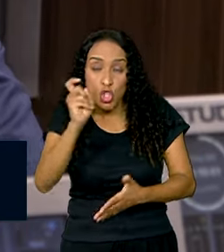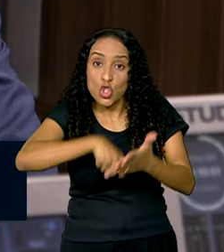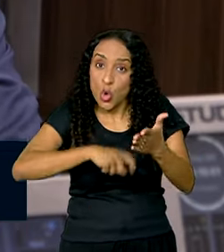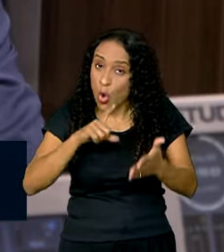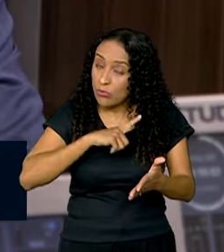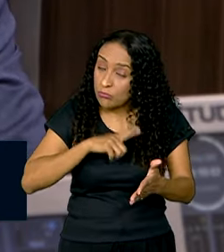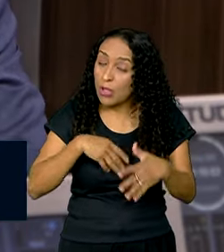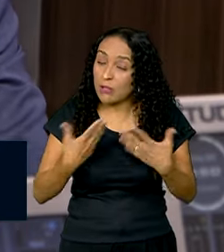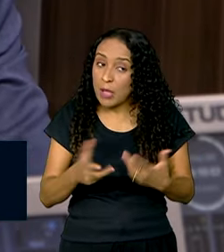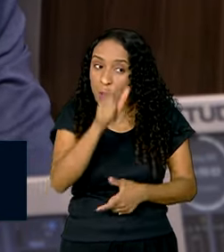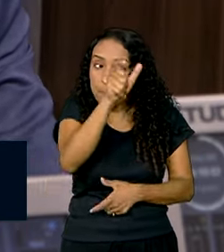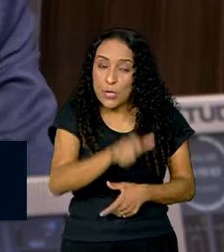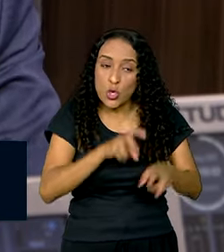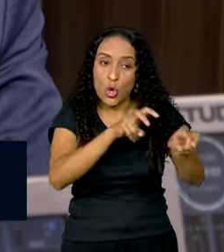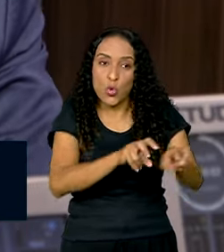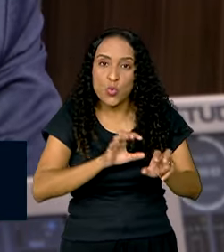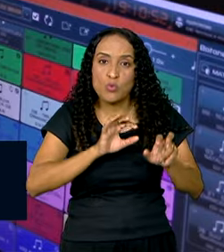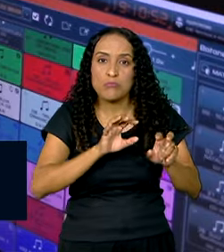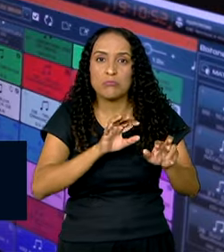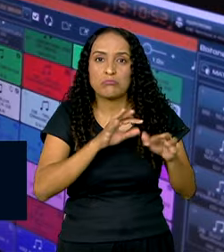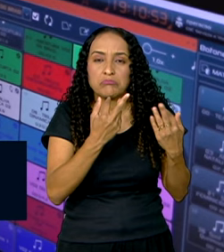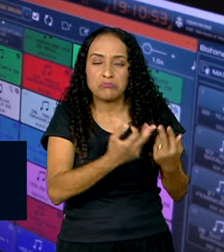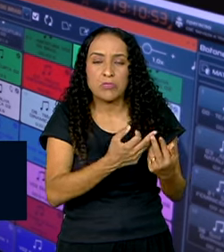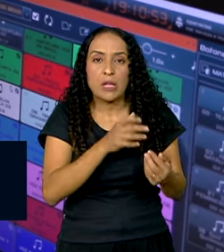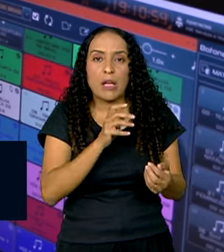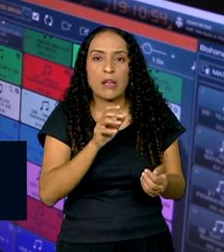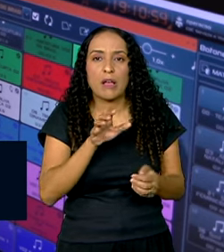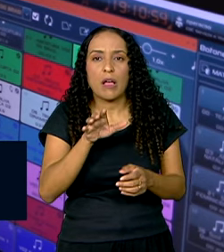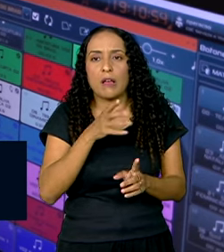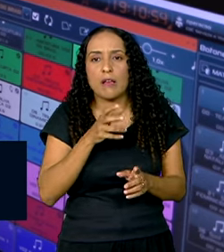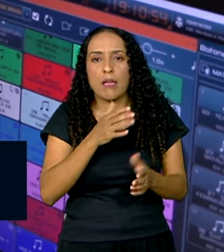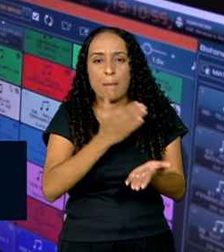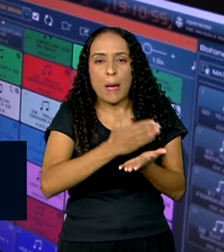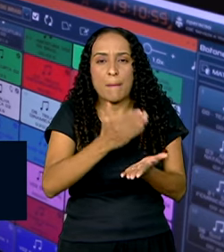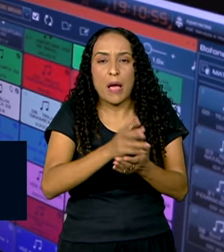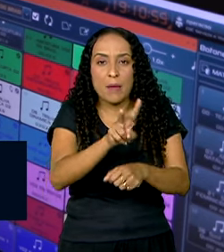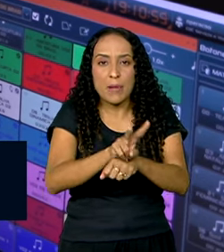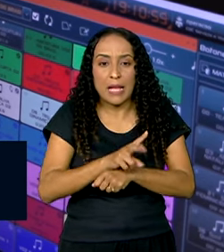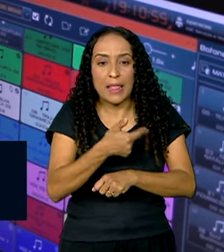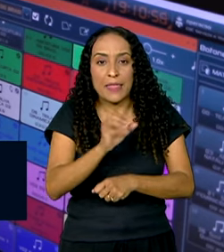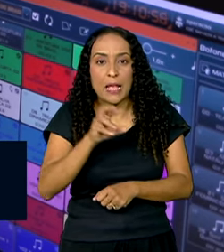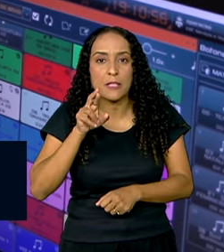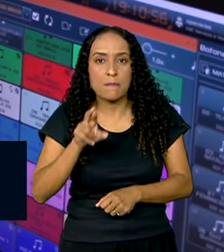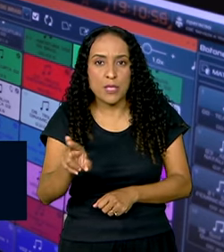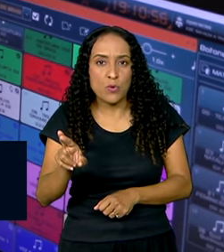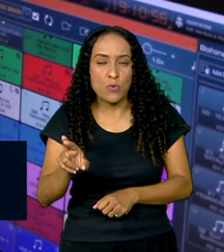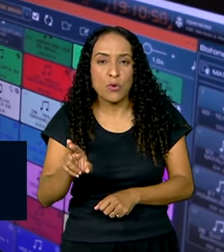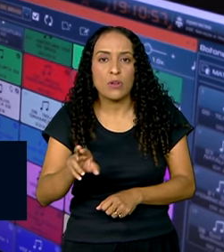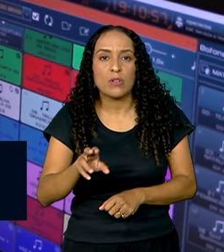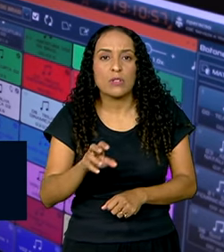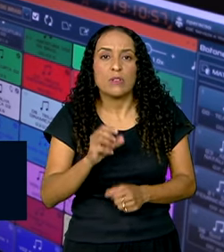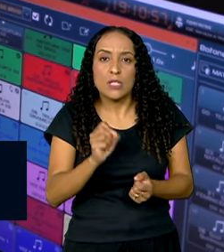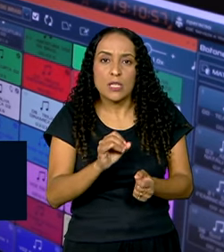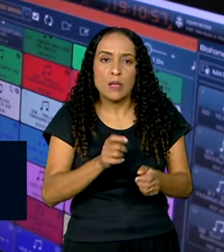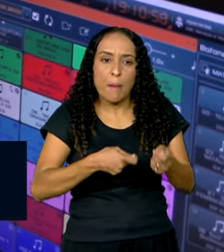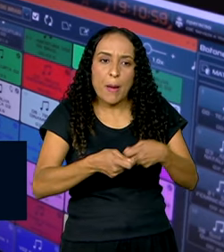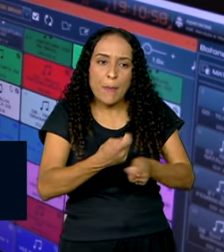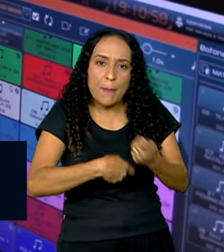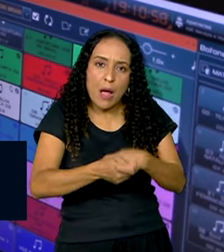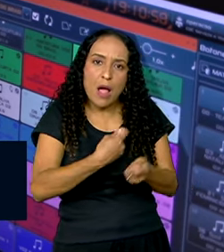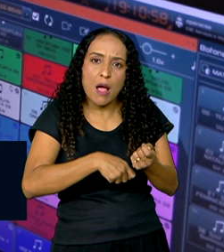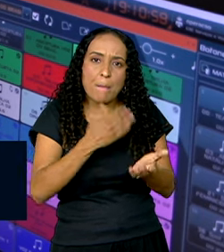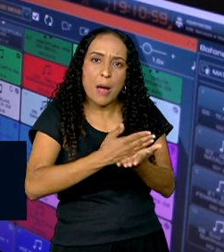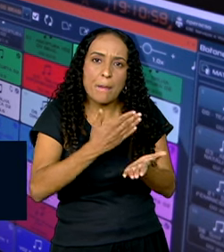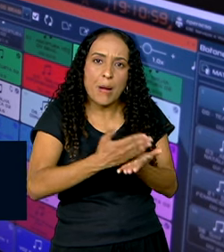seja aquele agricultor pega 10.000 por exemplo um projeto de manejo de Açaí Se ele pagar em dia ele vai pagar 6.000 pode renovar o crédito